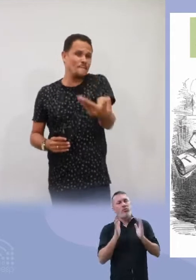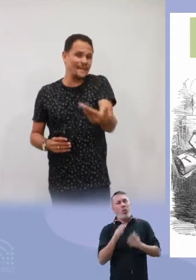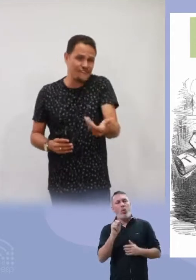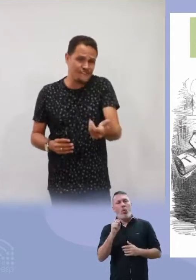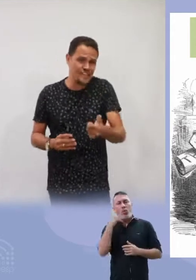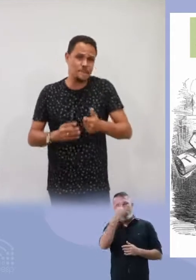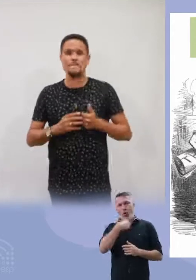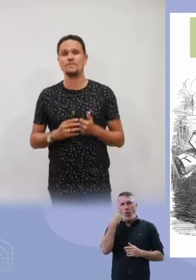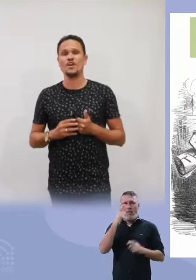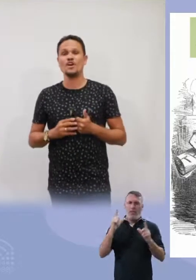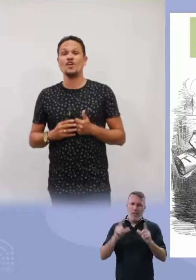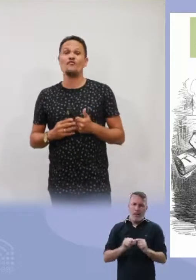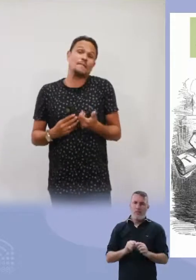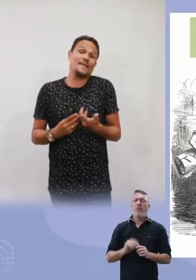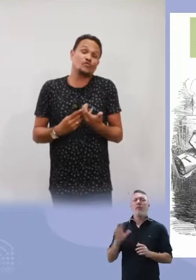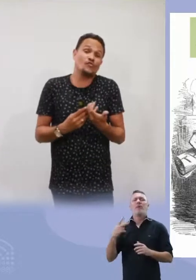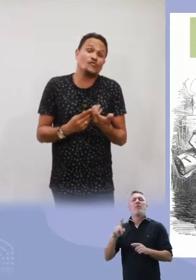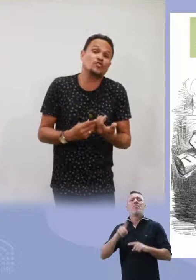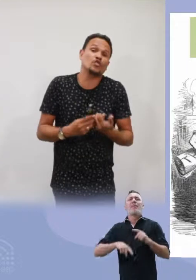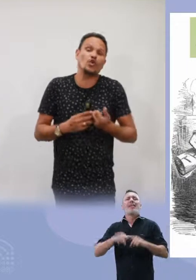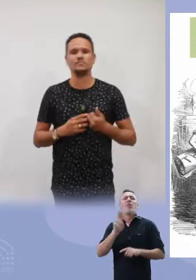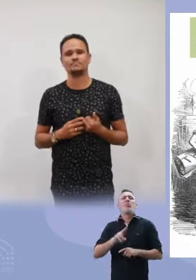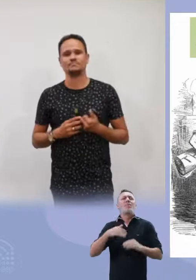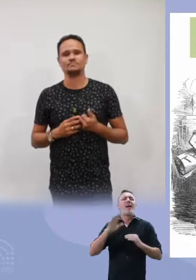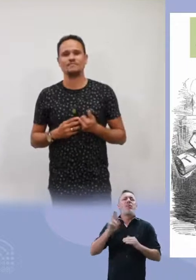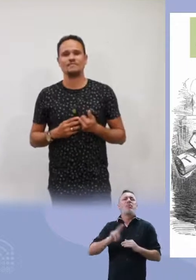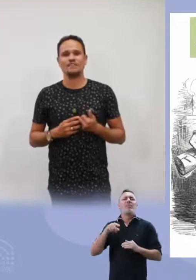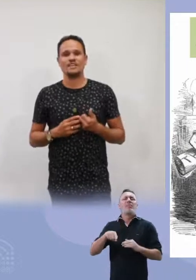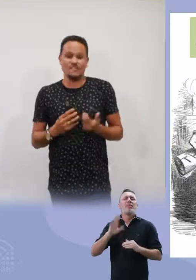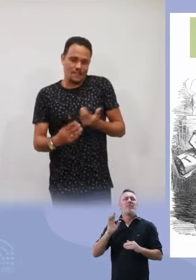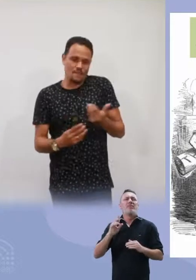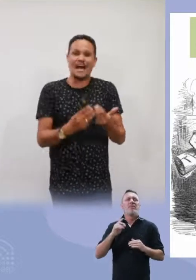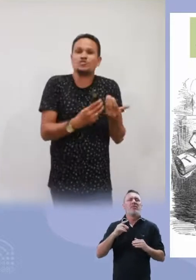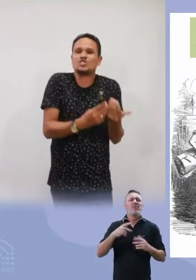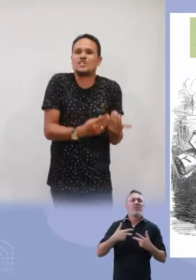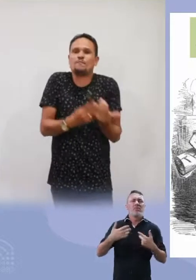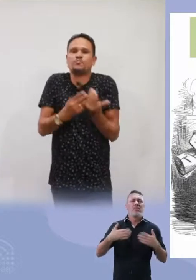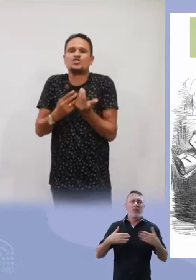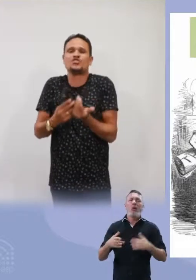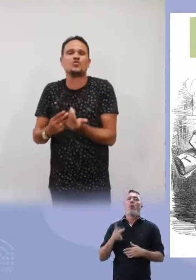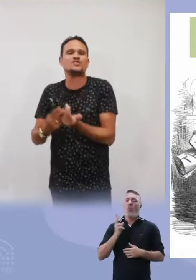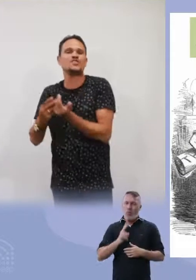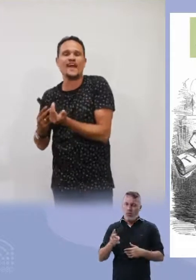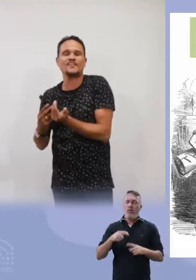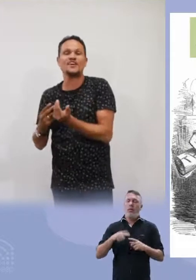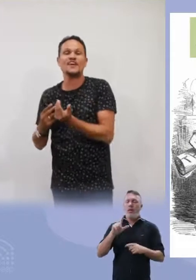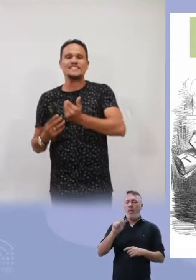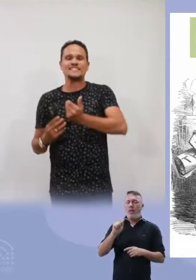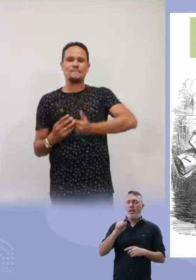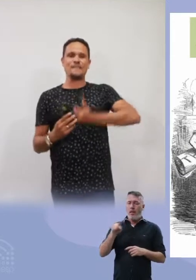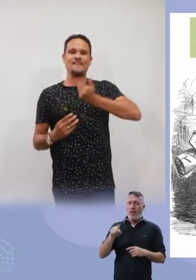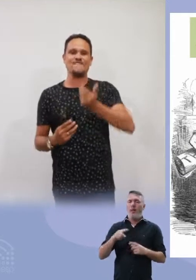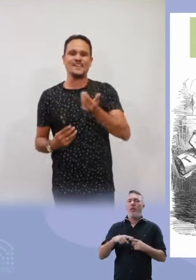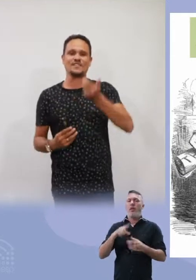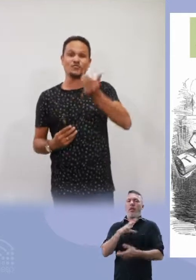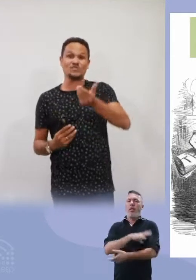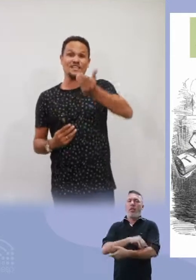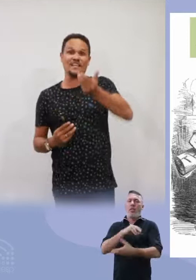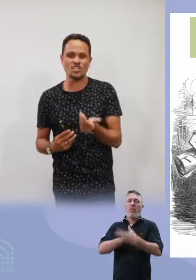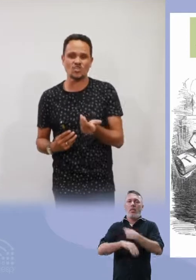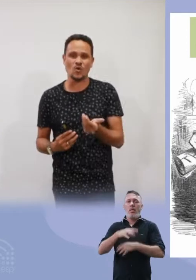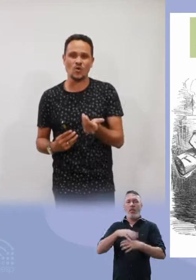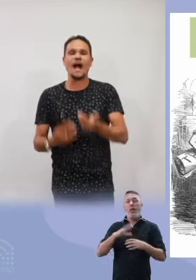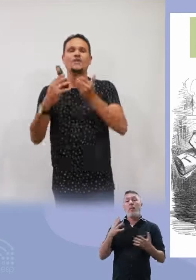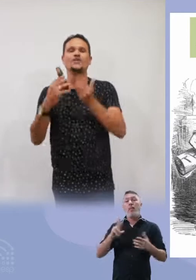vou lembrar da fibra, vou lembrar do vidro, que vai me dar um tipo de indústria diferente. Se na primeira fase eu tenho